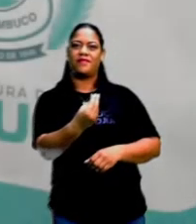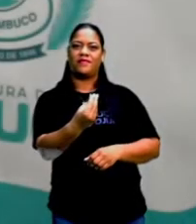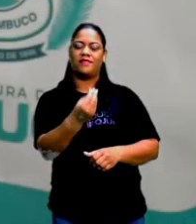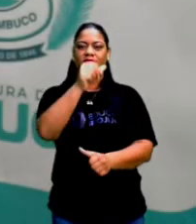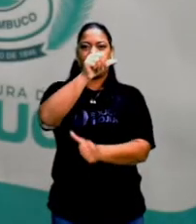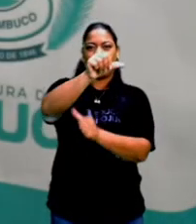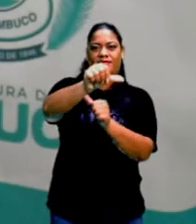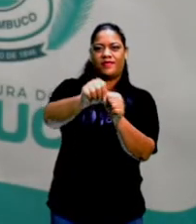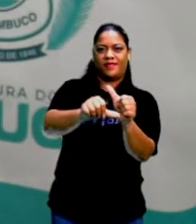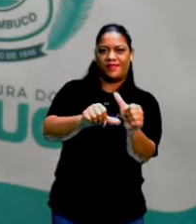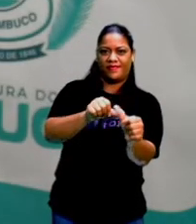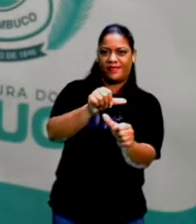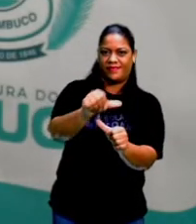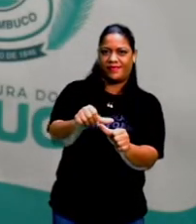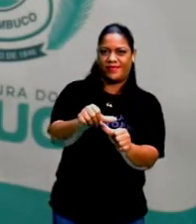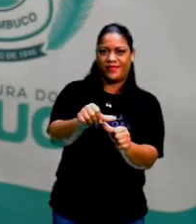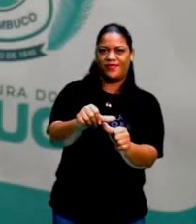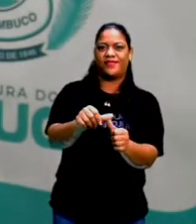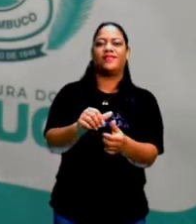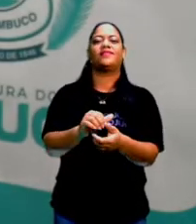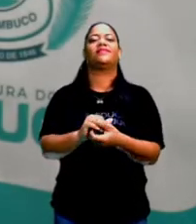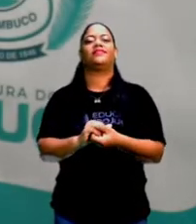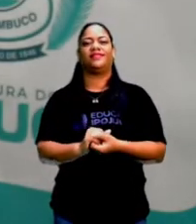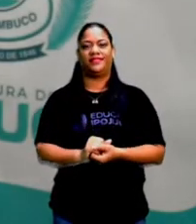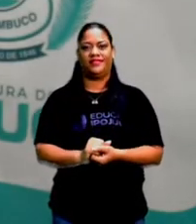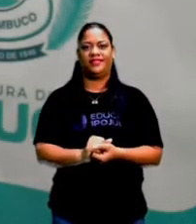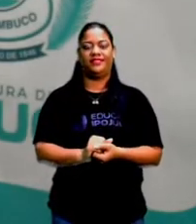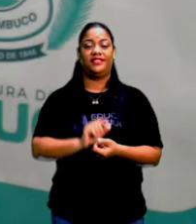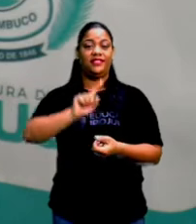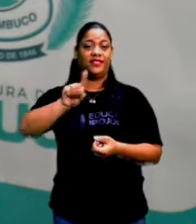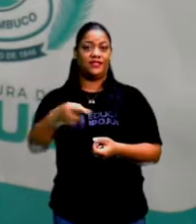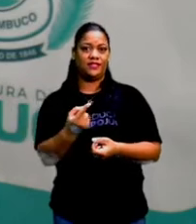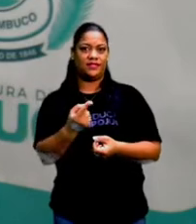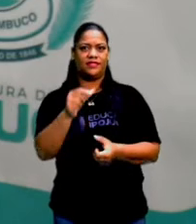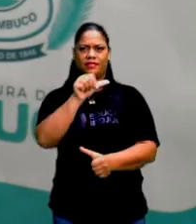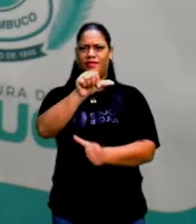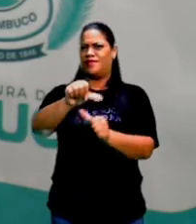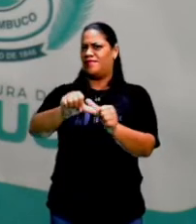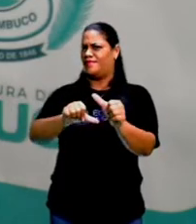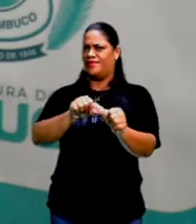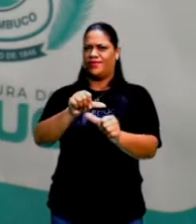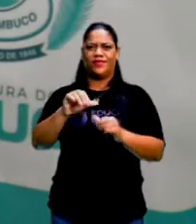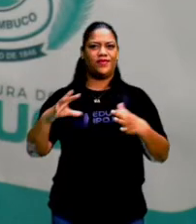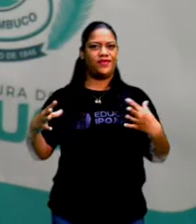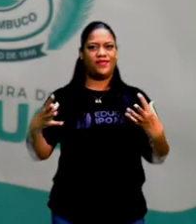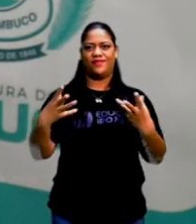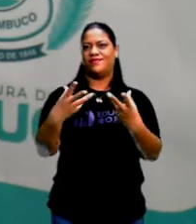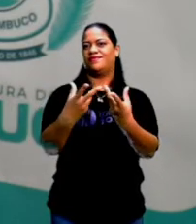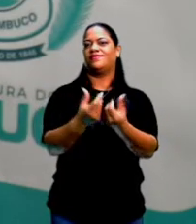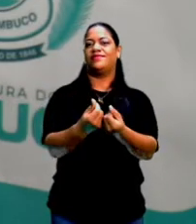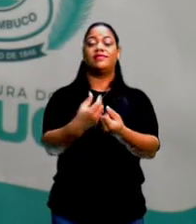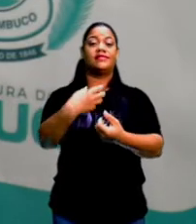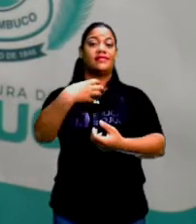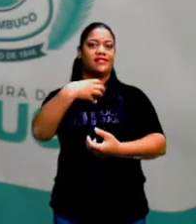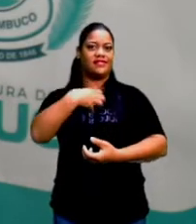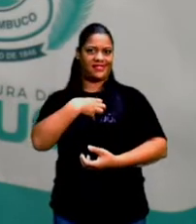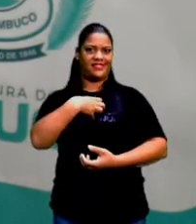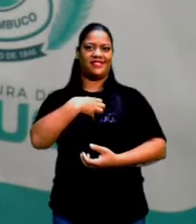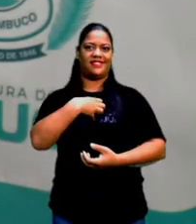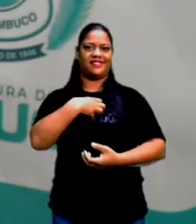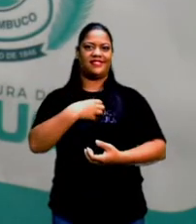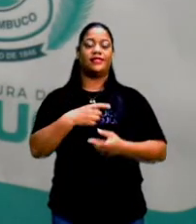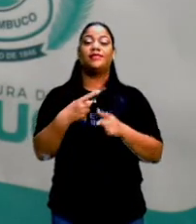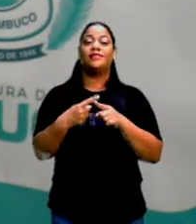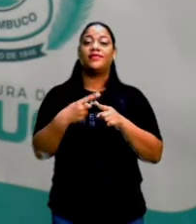que o sentido da frase, o emprego da vírgula, mudou completamente o sentido da